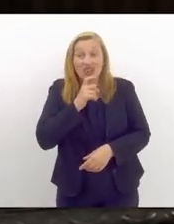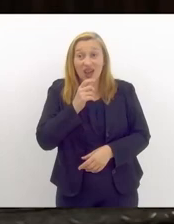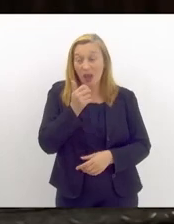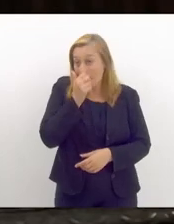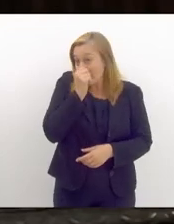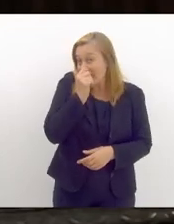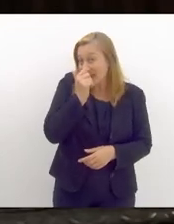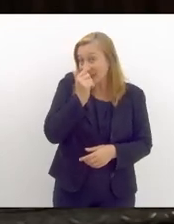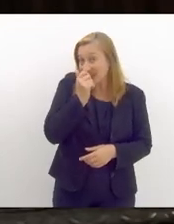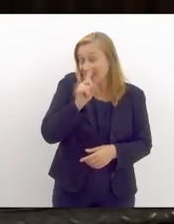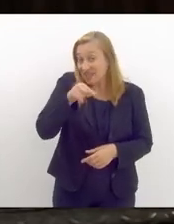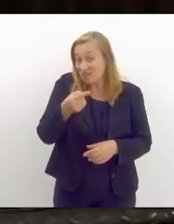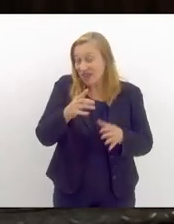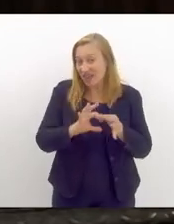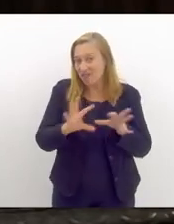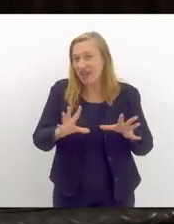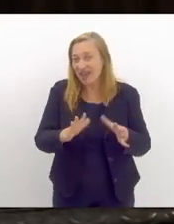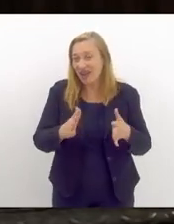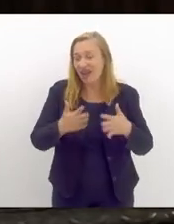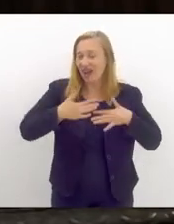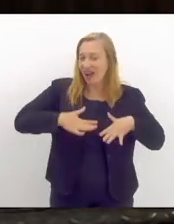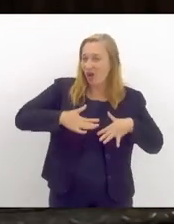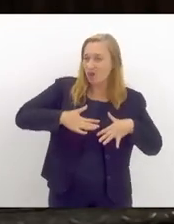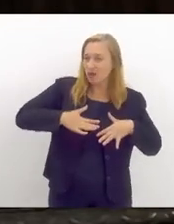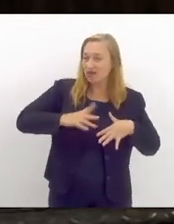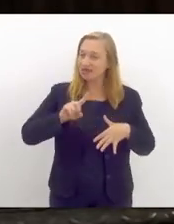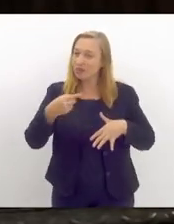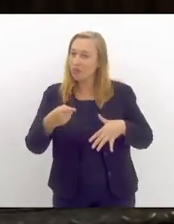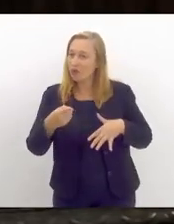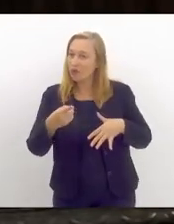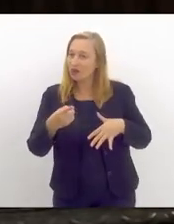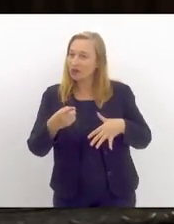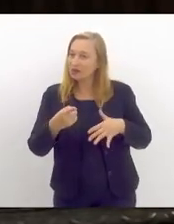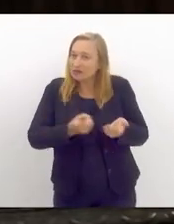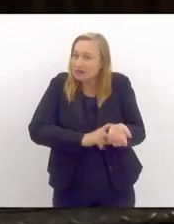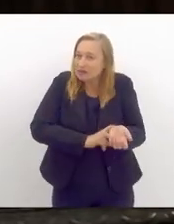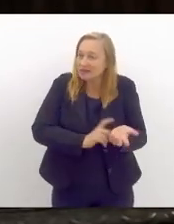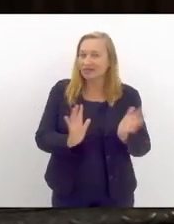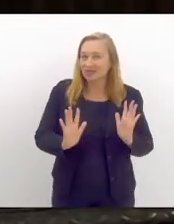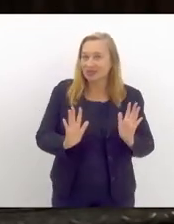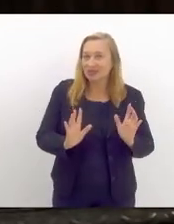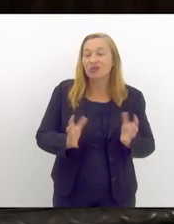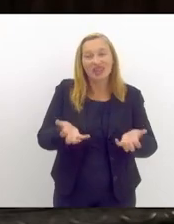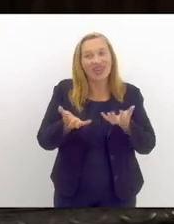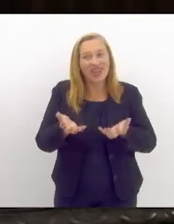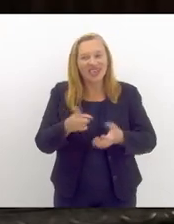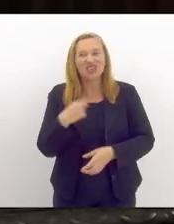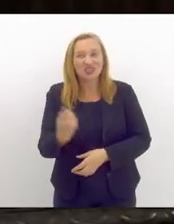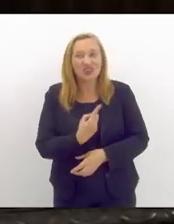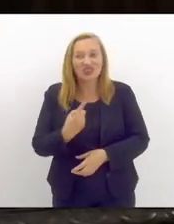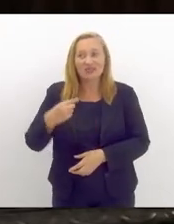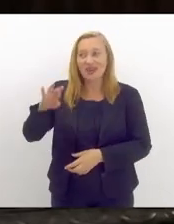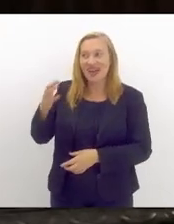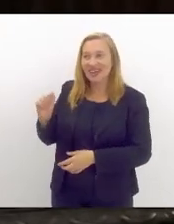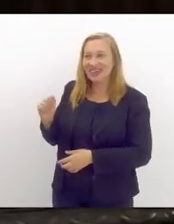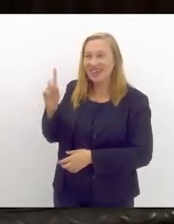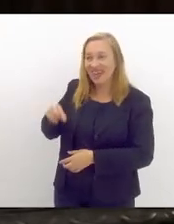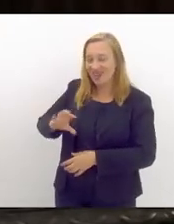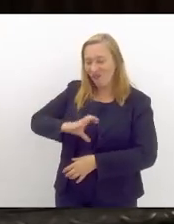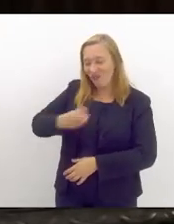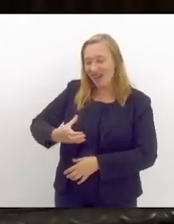daí afrouxa, sossega e depois desinquieta. O que ela quer da gente, Marina, é